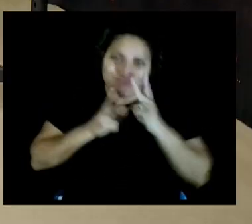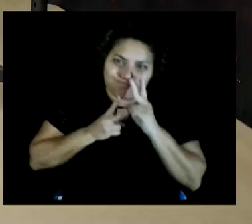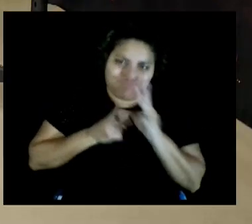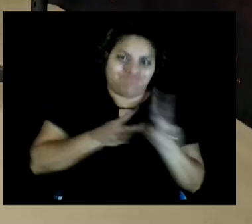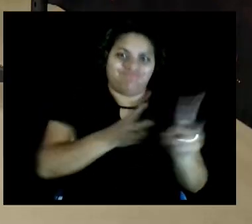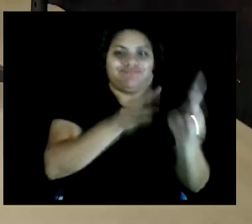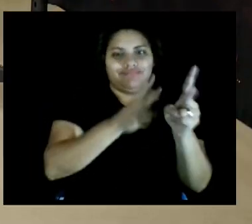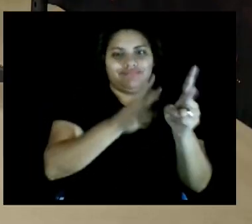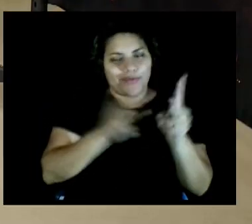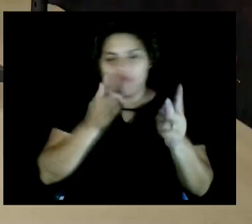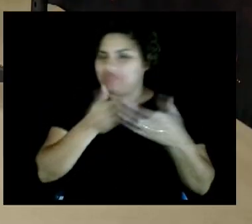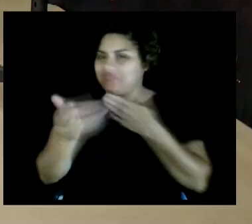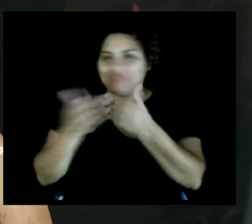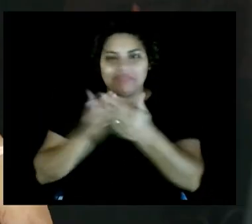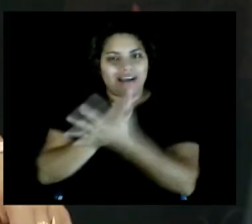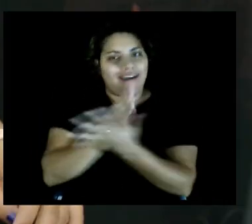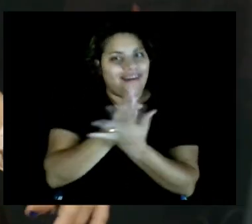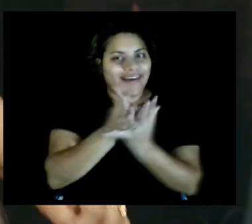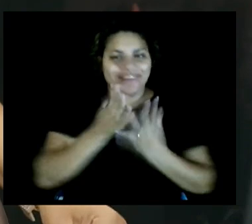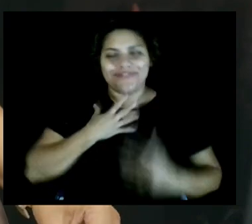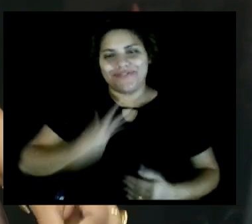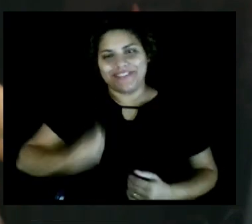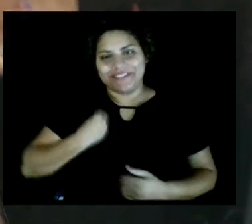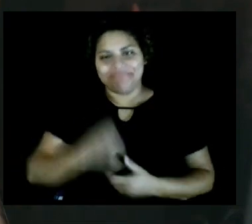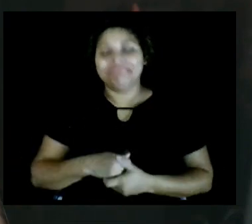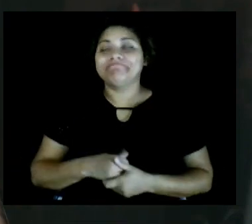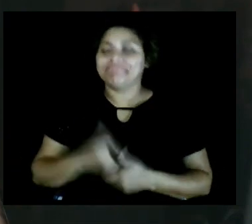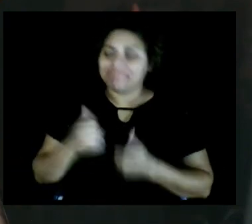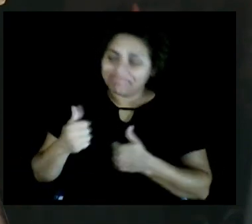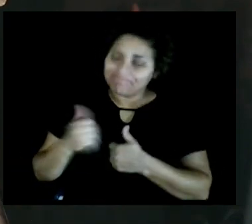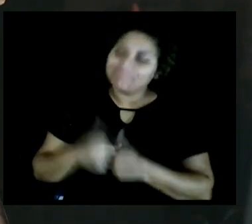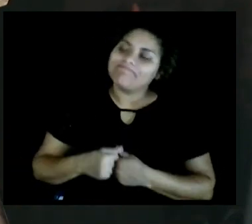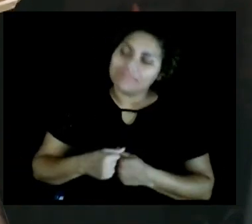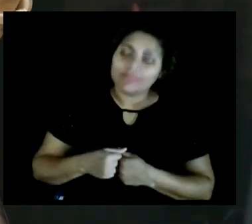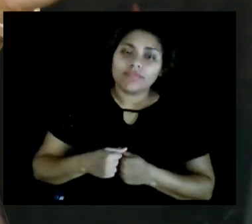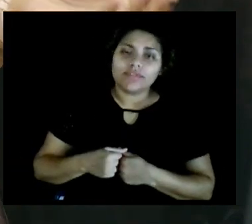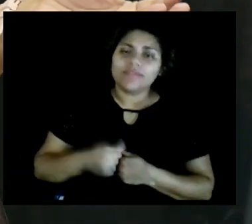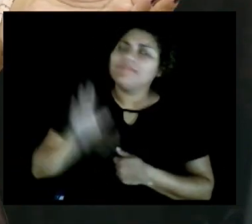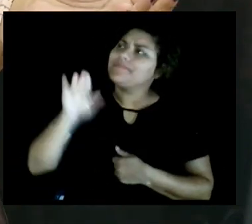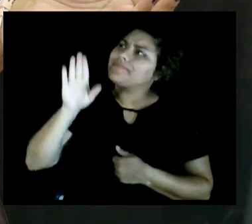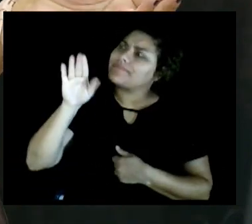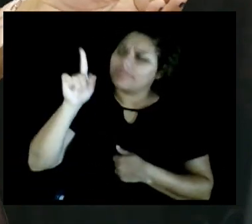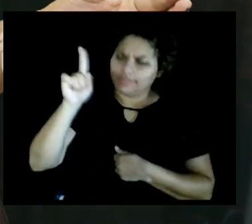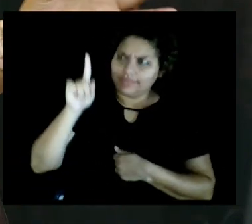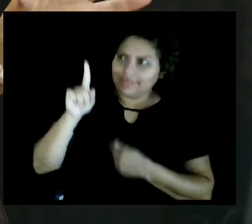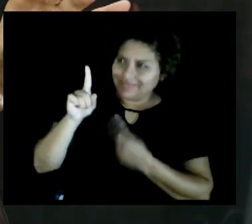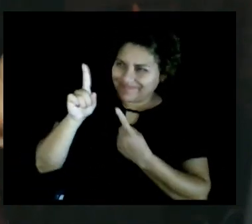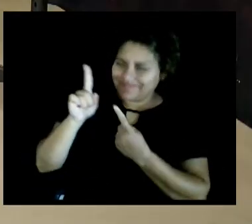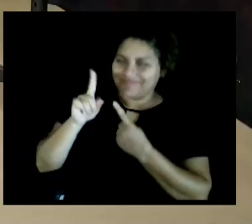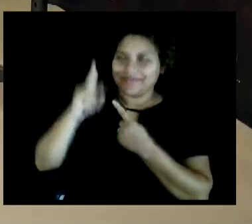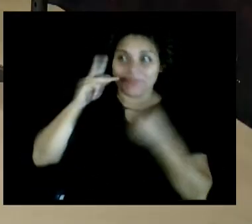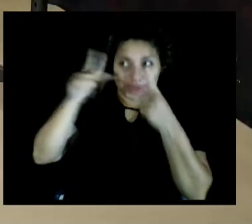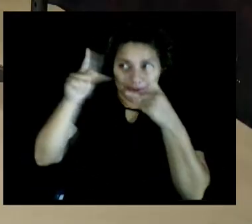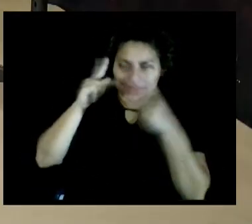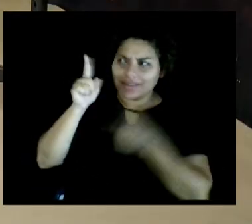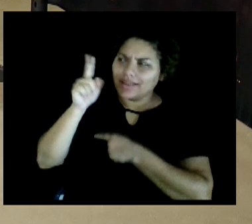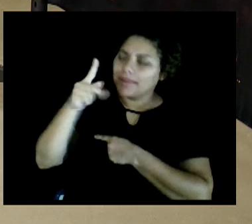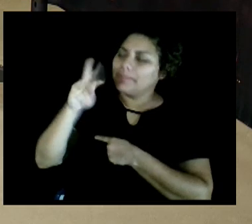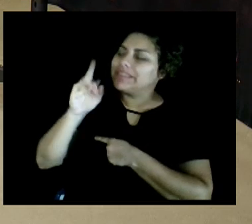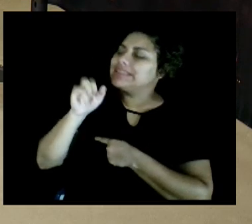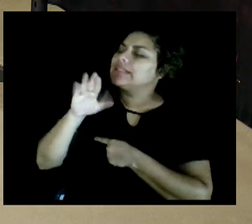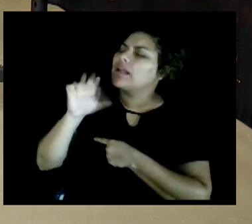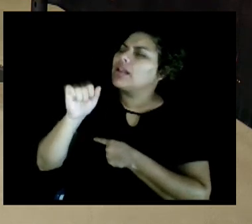vida. Muito bem. E, doutora Priscila, a relação entre nostalgia e